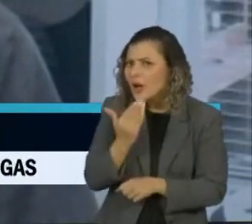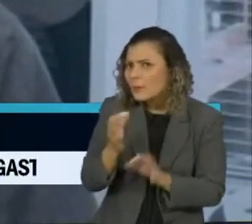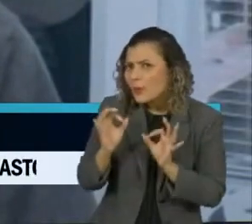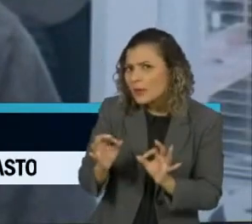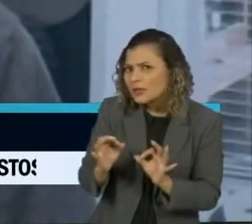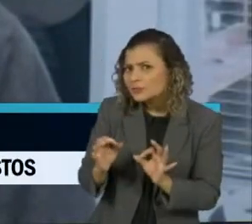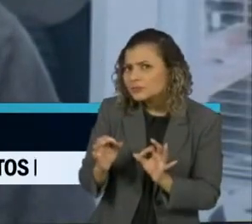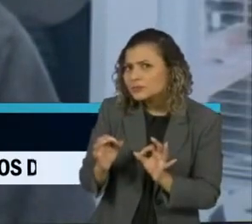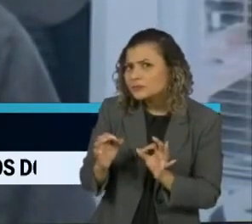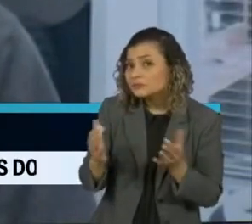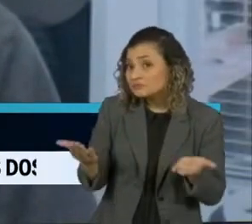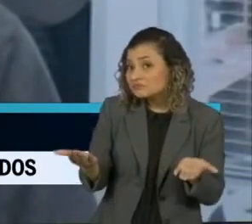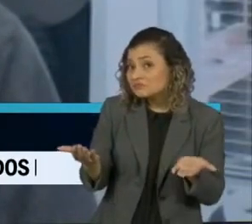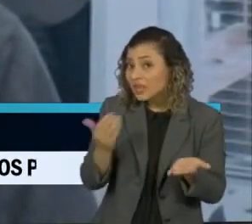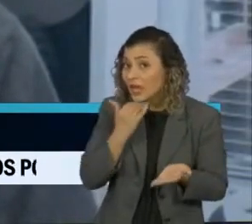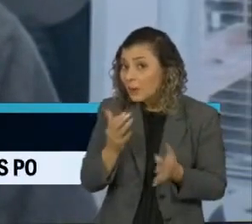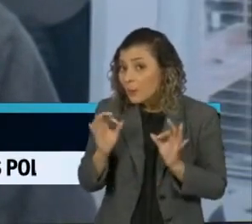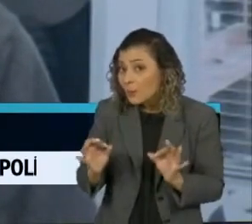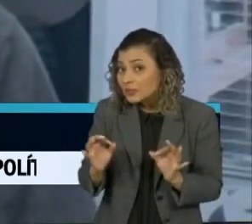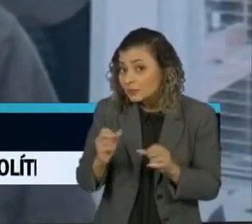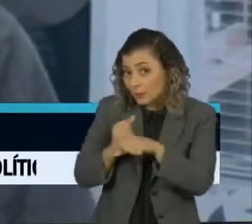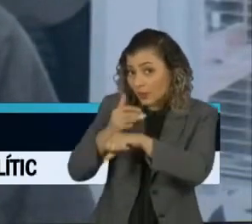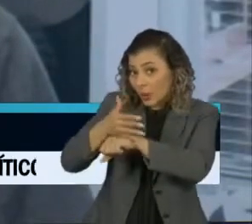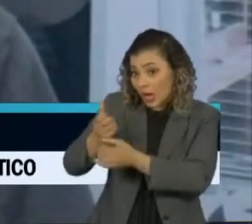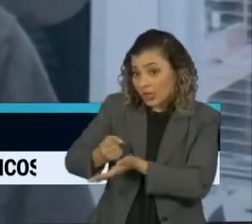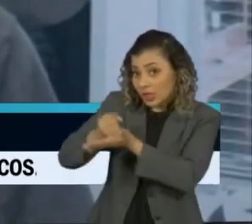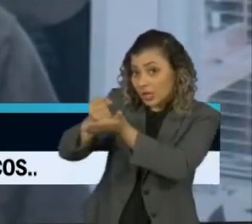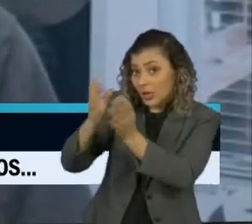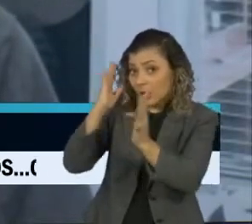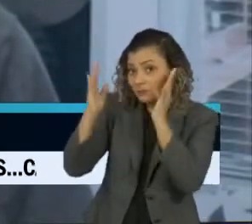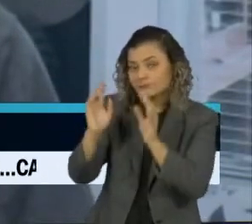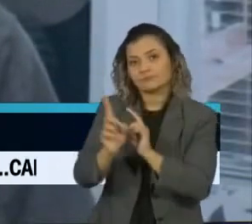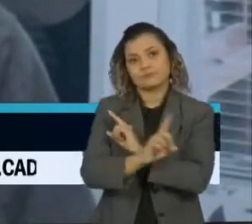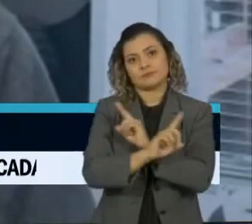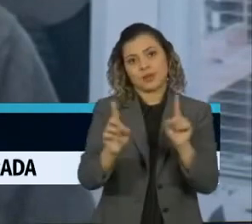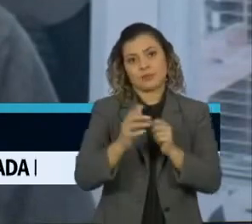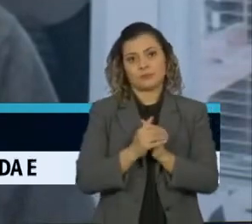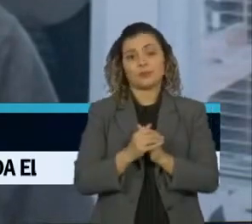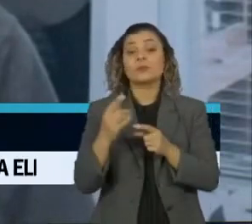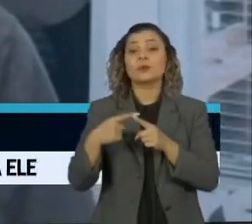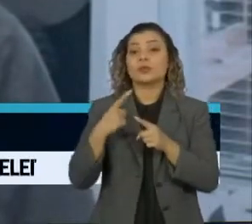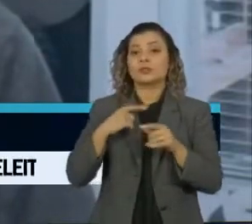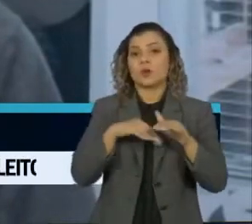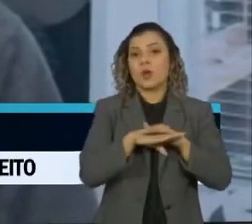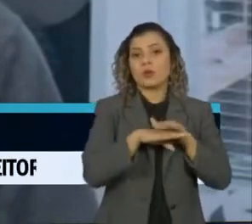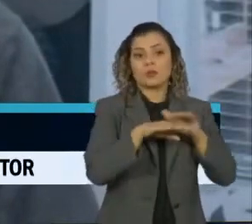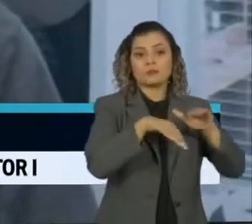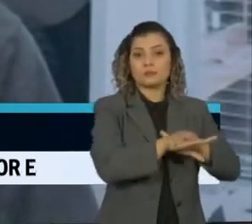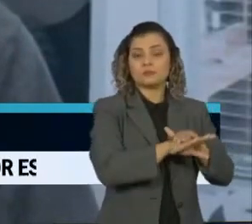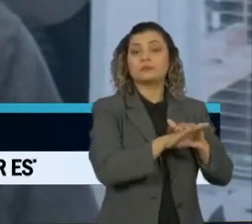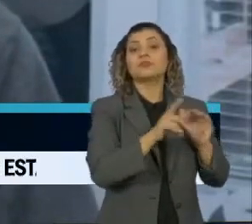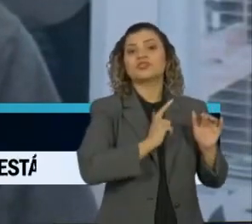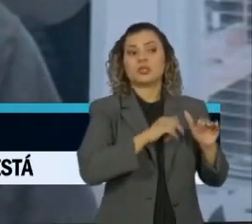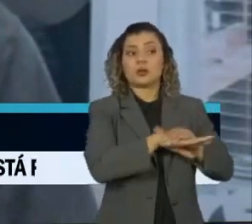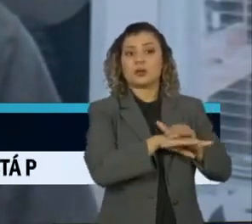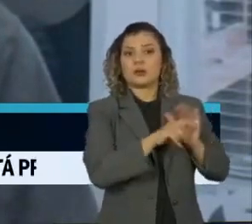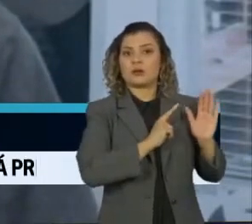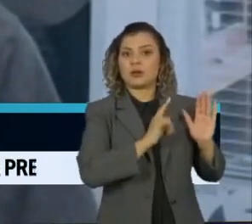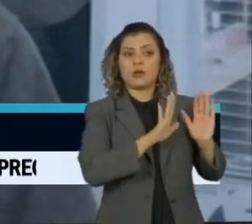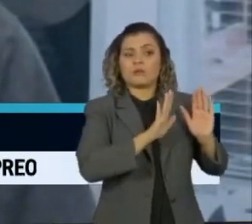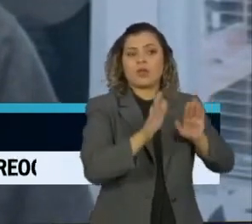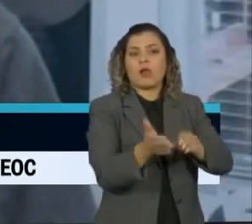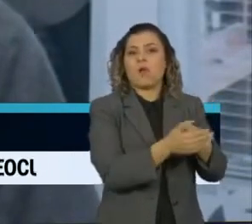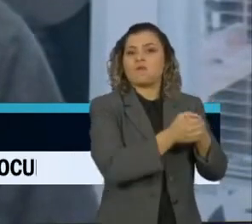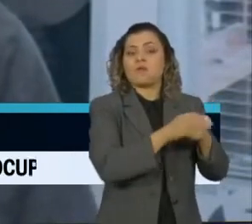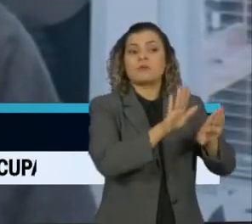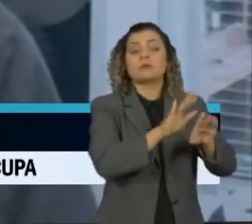para esse supermercado, que não vou citar nome, de madrugada? Com certeza não. Ele tinha no estoque, colocou na gôndola no